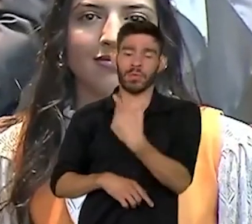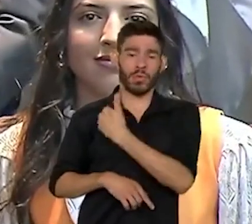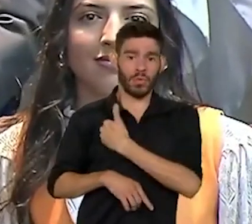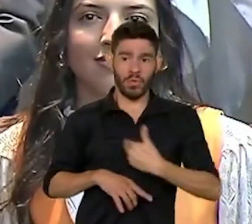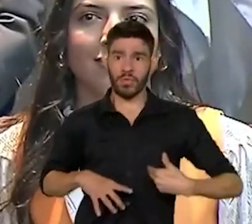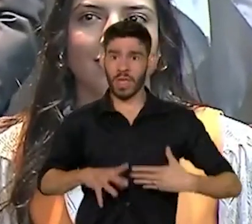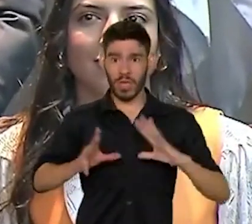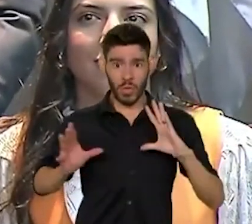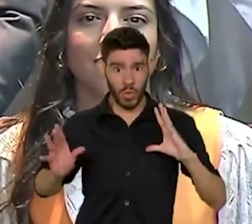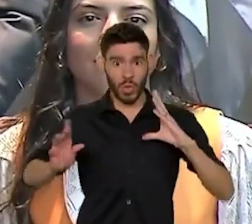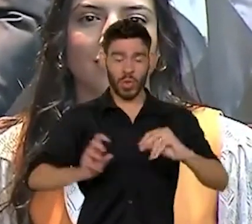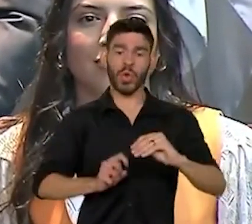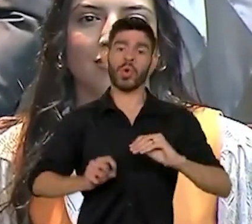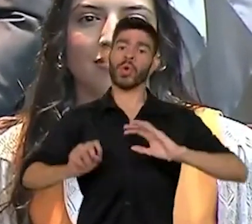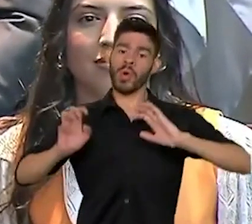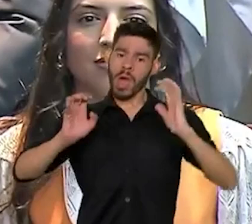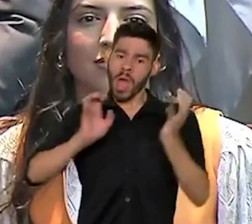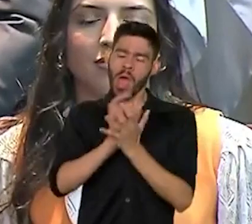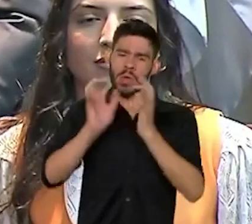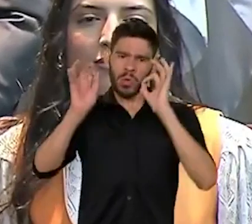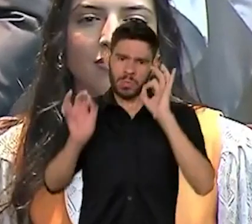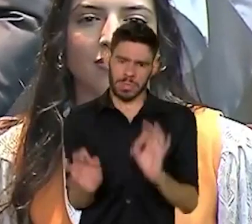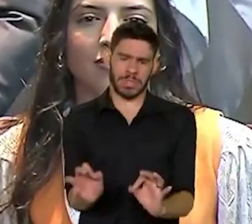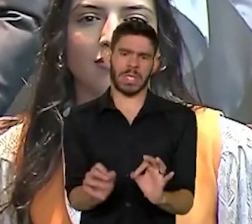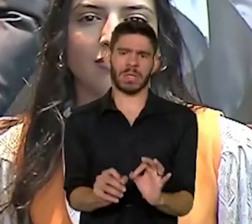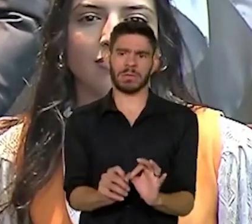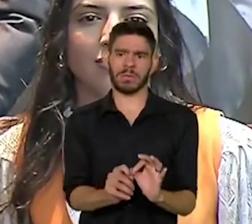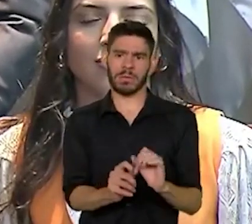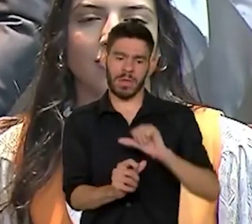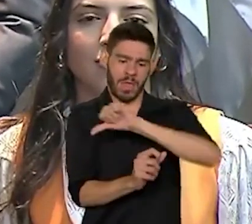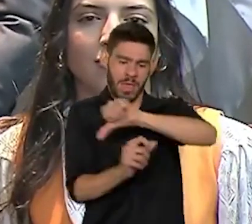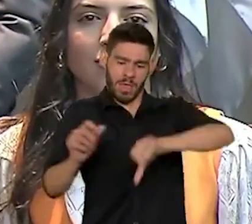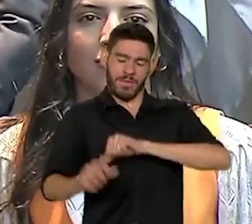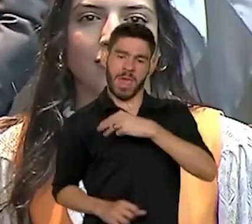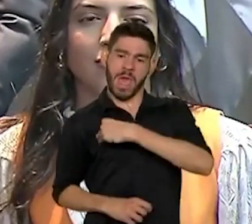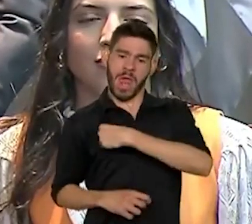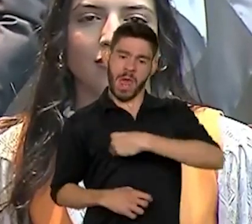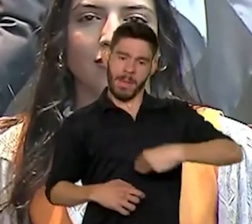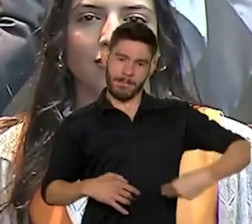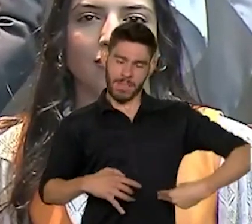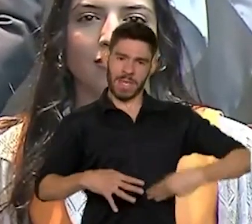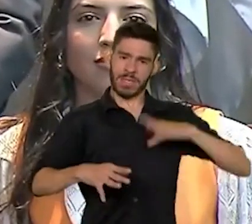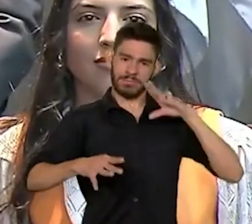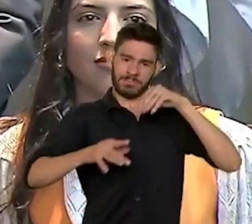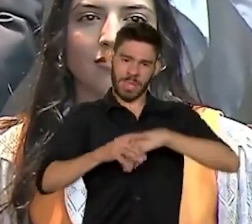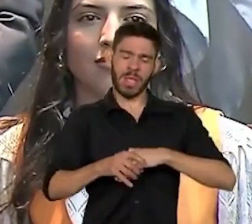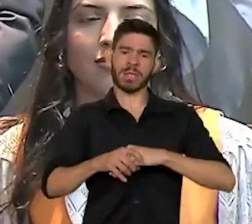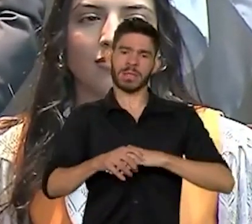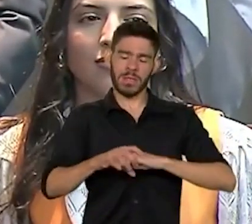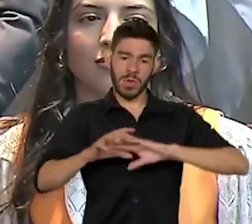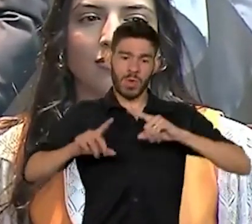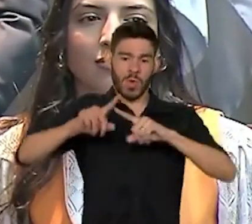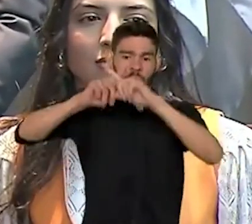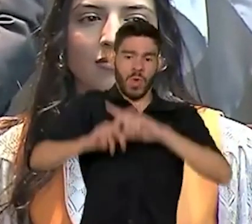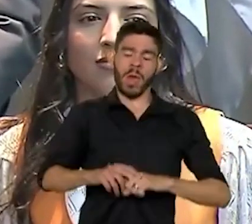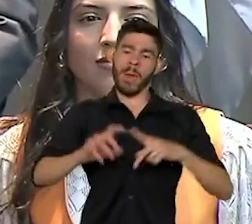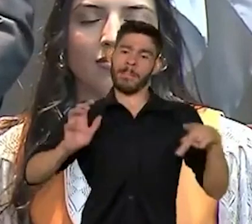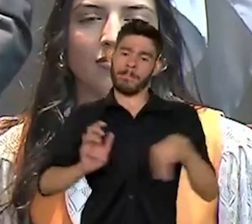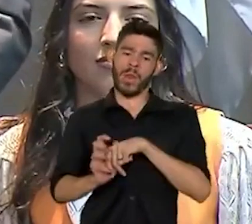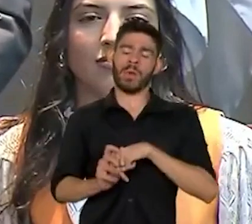time, e claro que é. E se tornar ministro é entrar em campo, no campeonato da primeira divisão da política